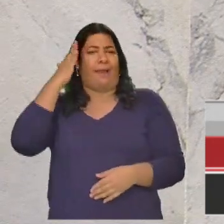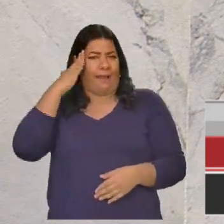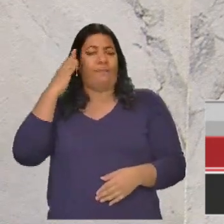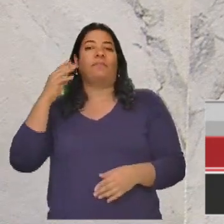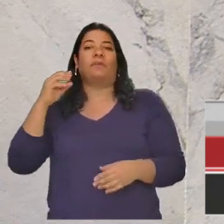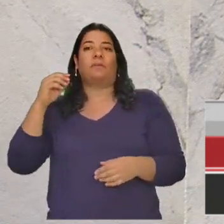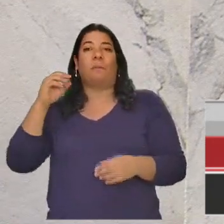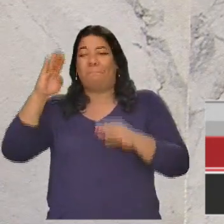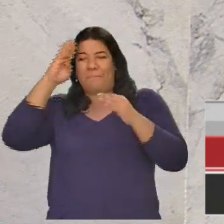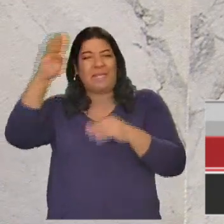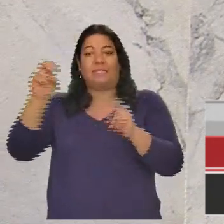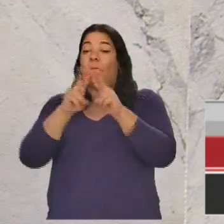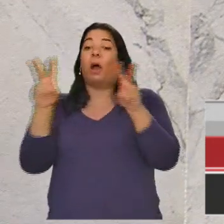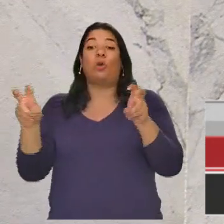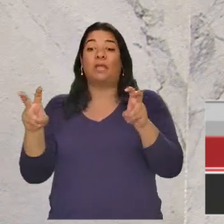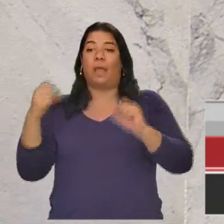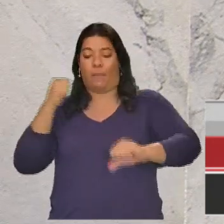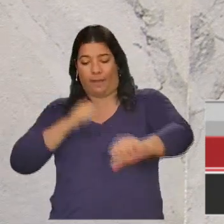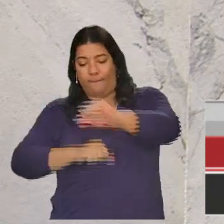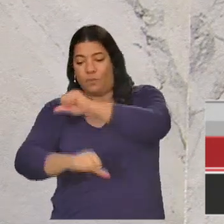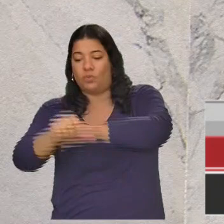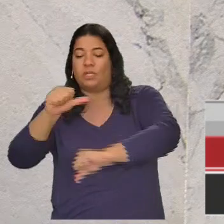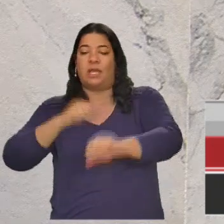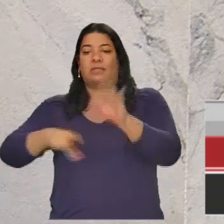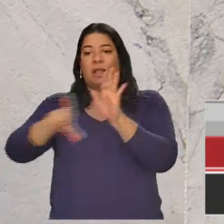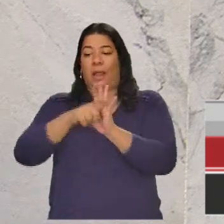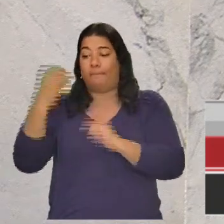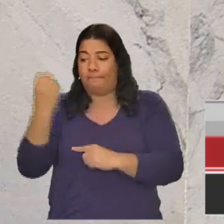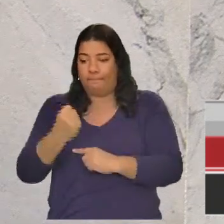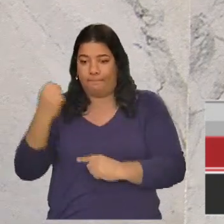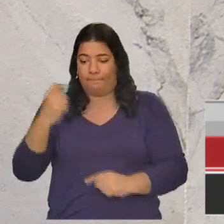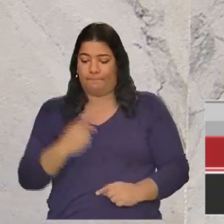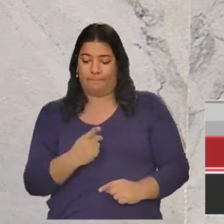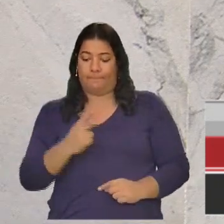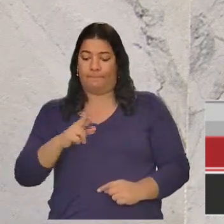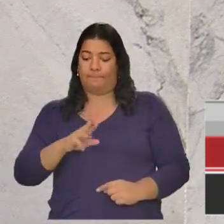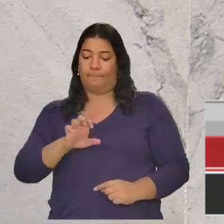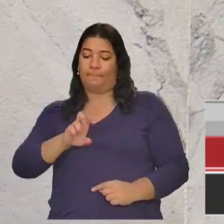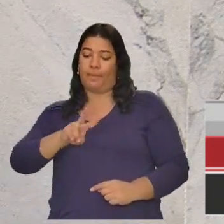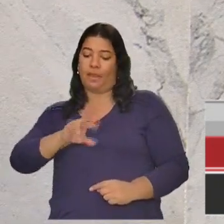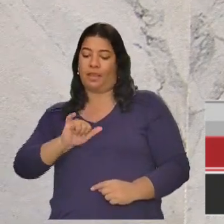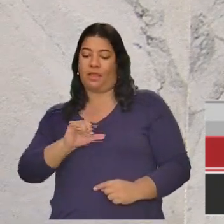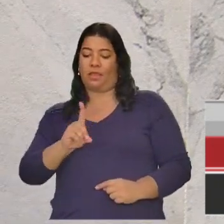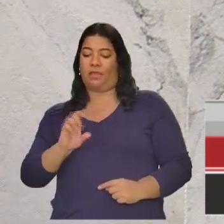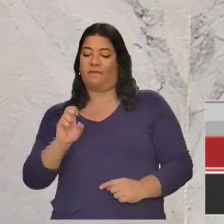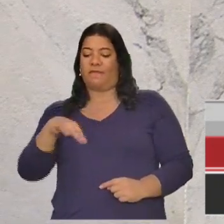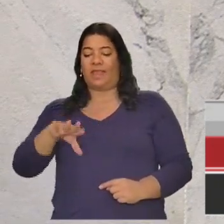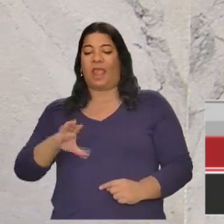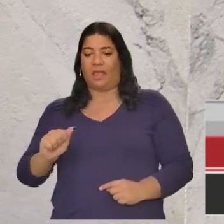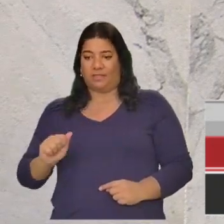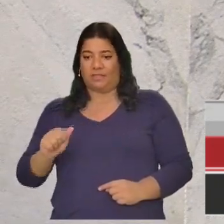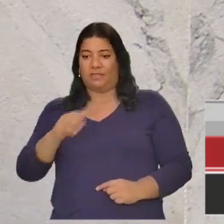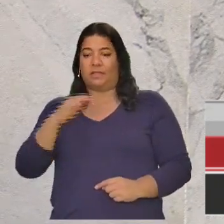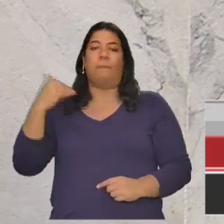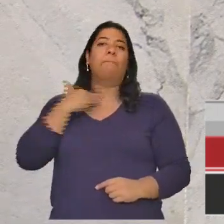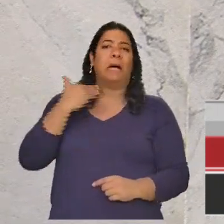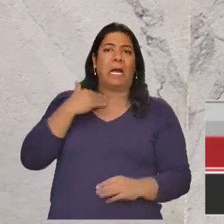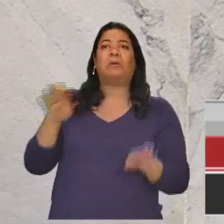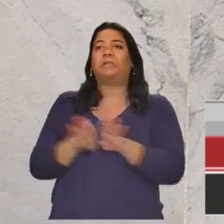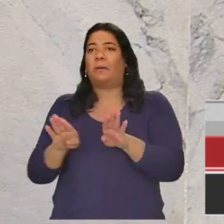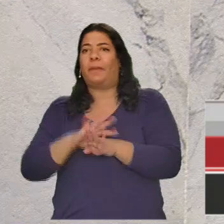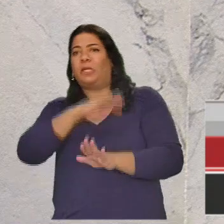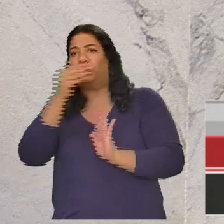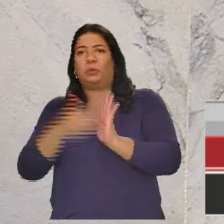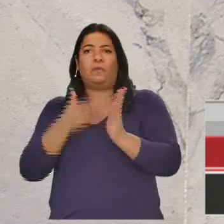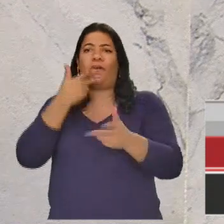dos banqueiros neta grande mídia né do poder econômico eles querem fazer uma